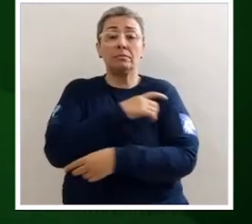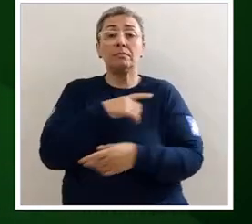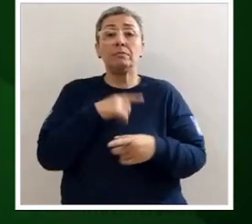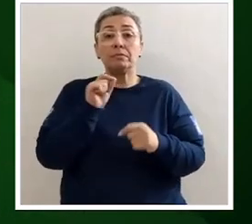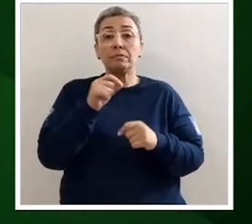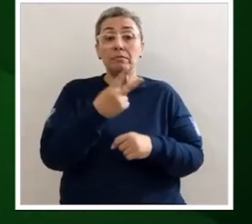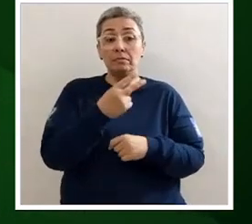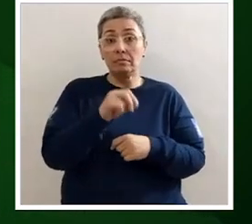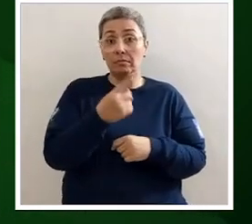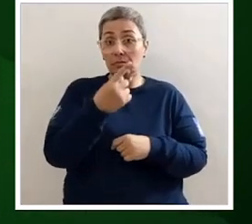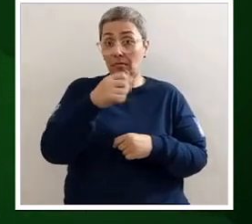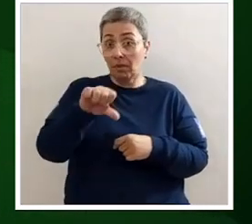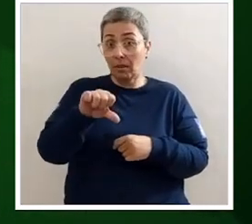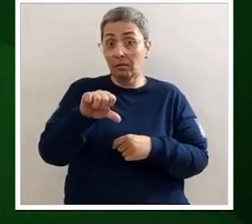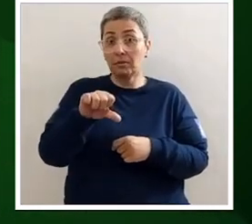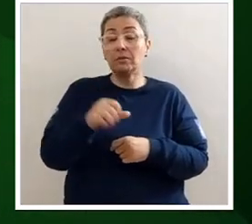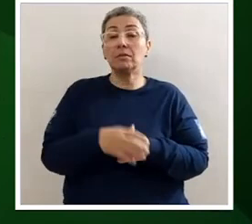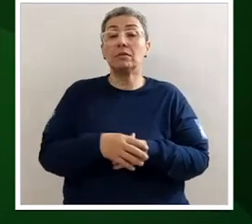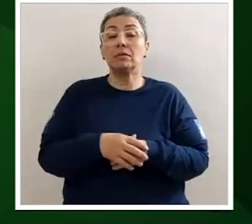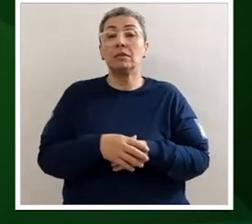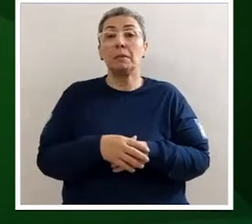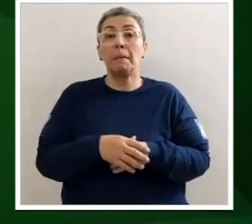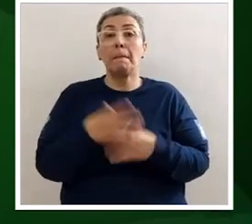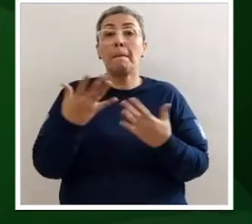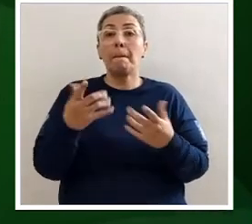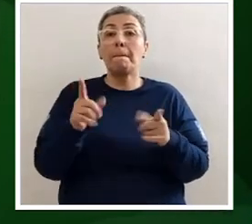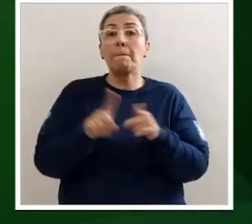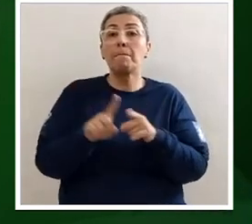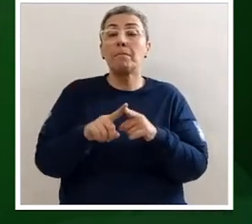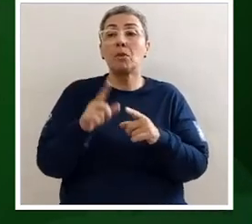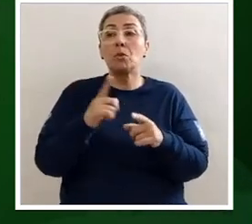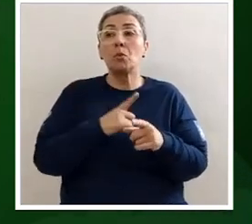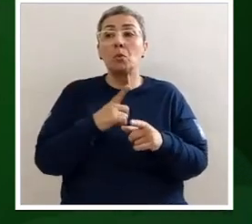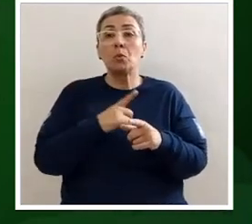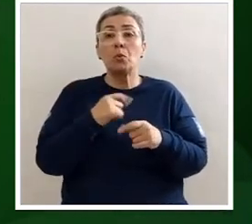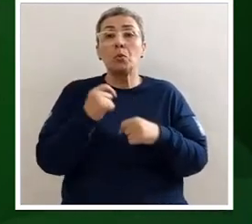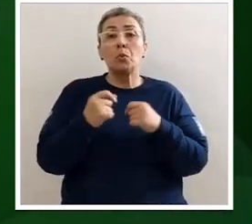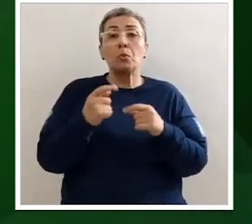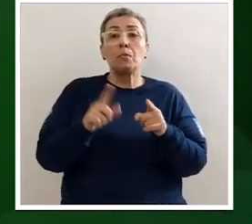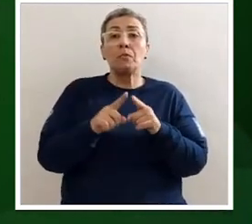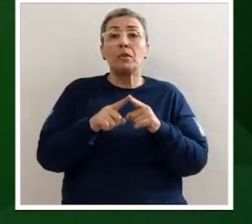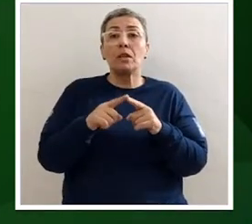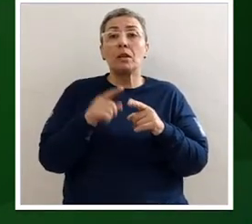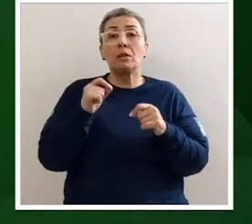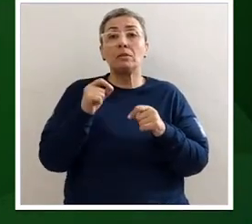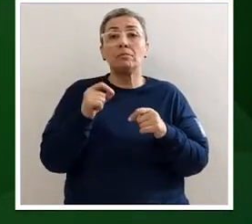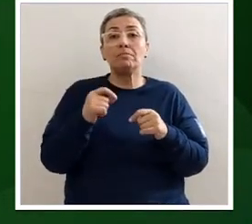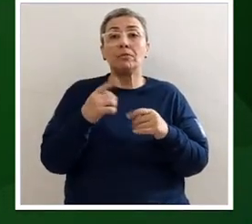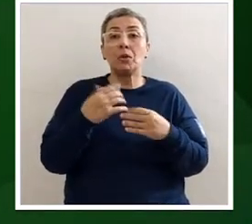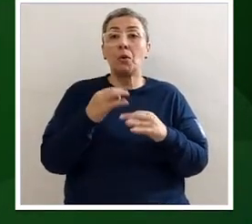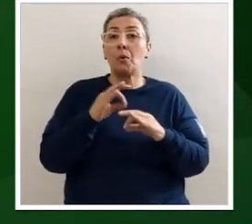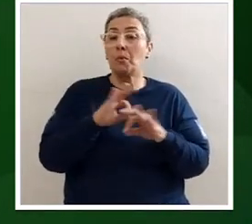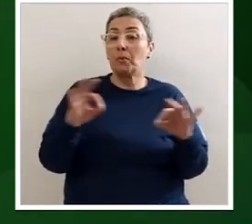em 2019 a gente tem aí uma grata